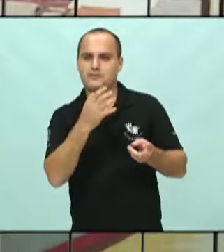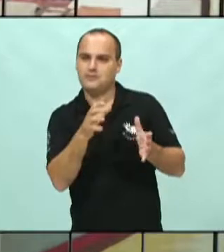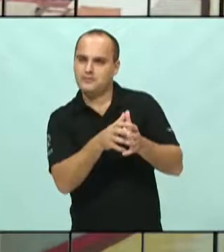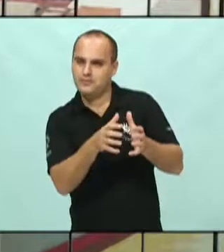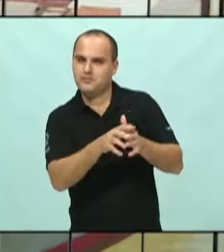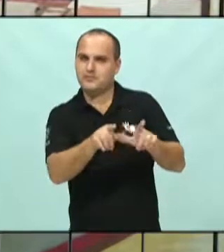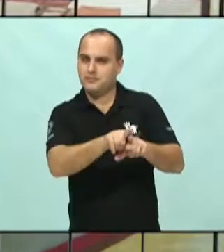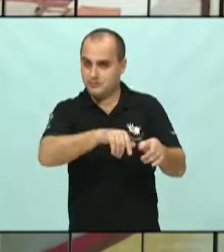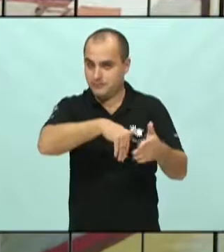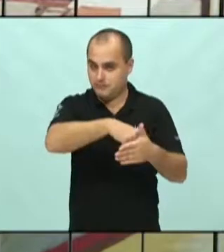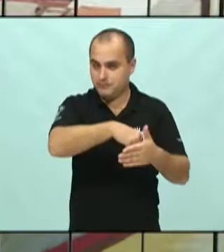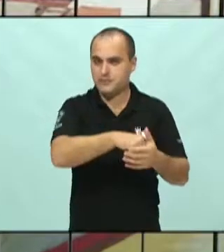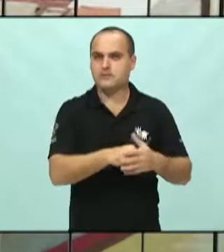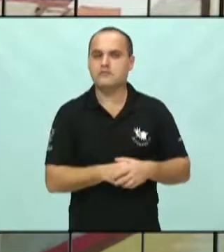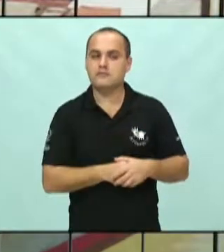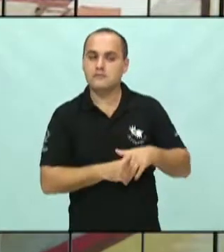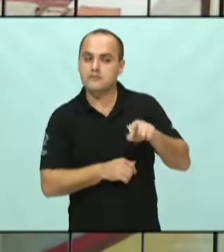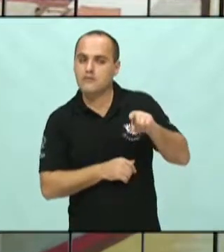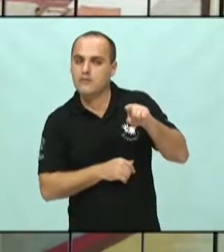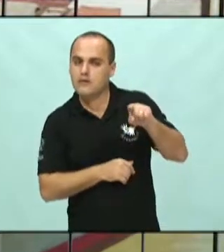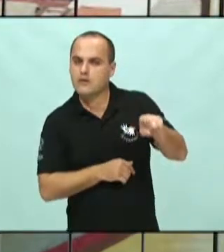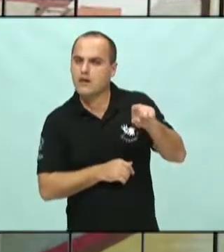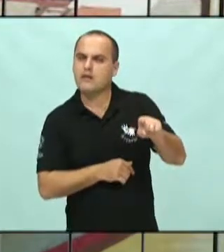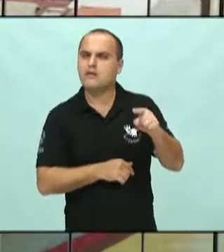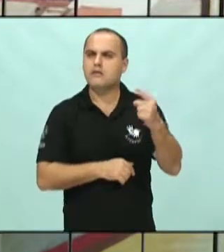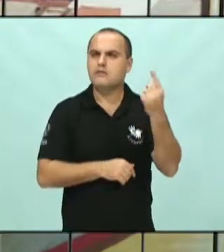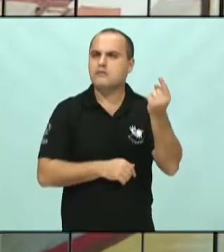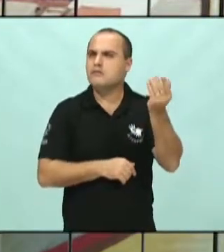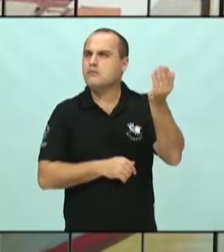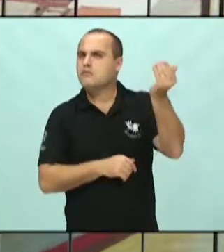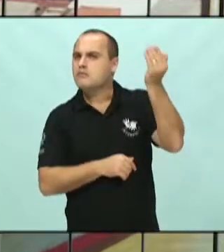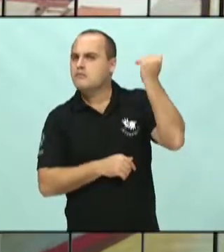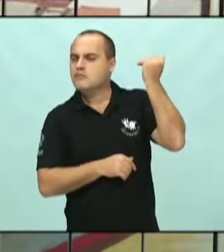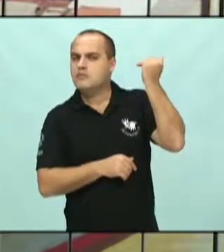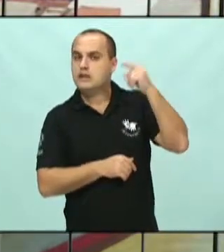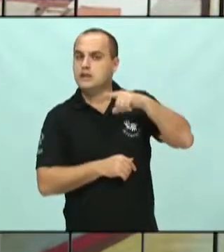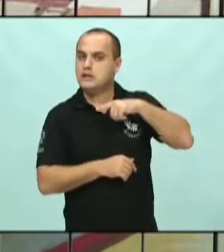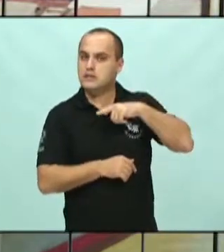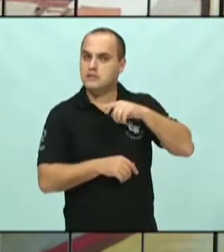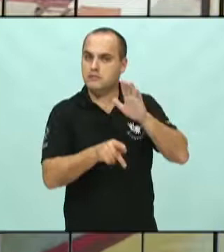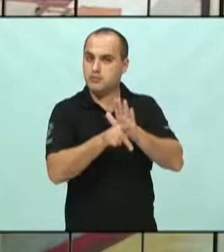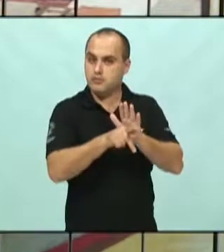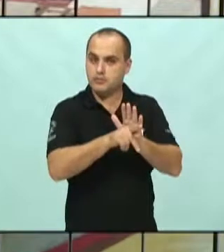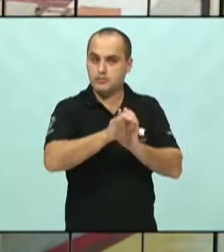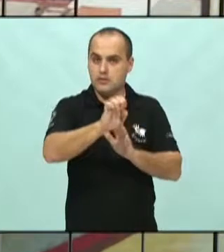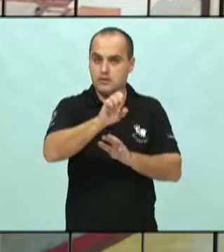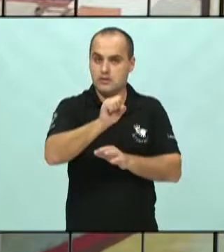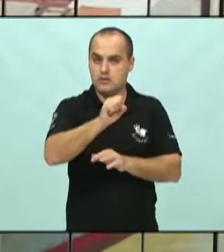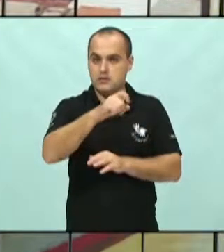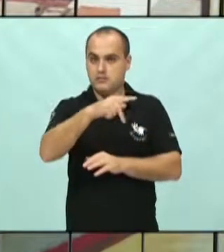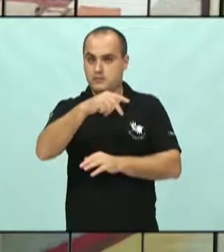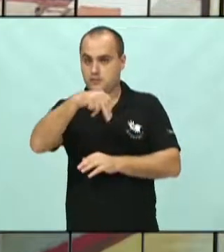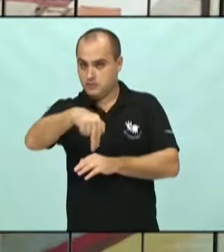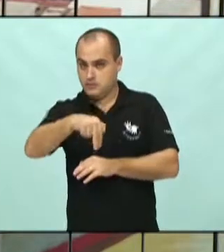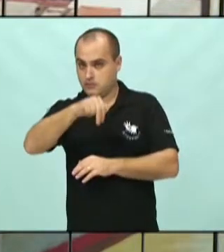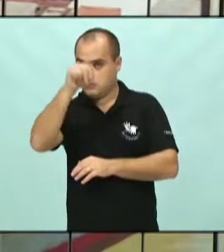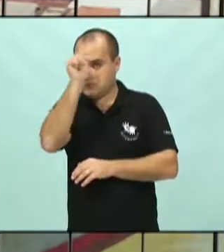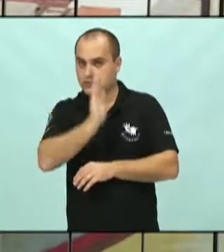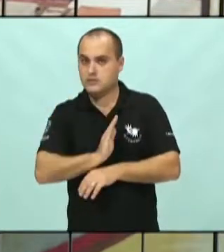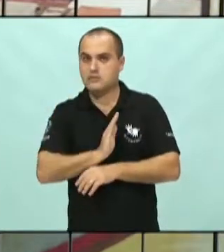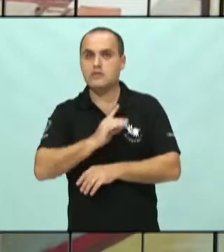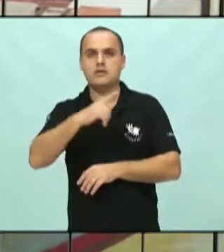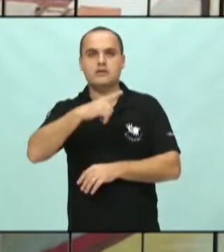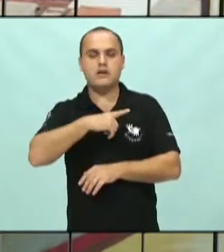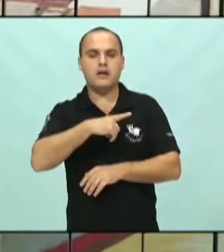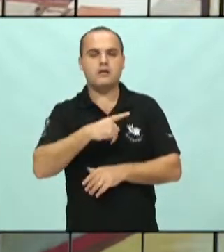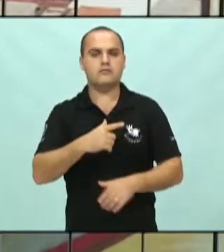futebol. E ele, certa vez, existia um programa na ESPN Brasil, que ele participava, que ele lá cantou o hino